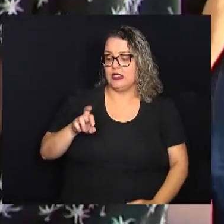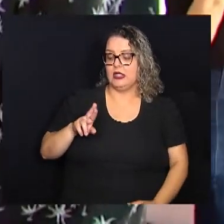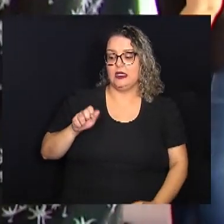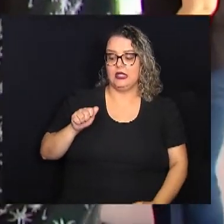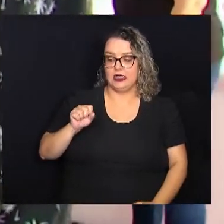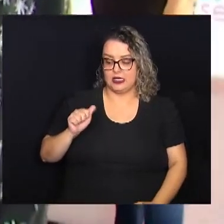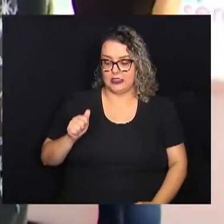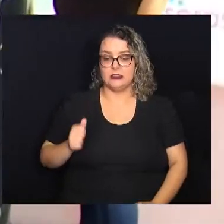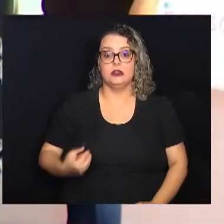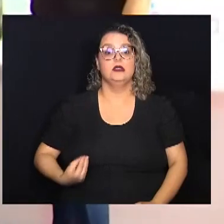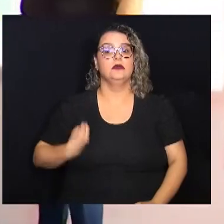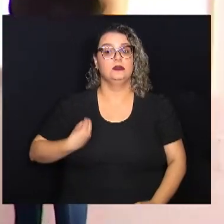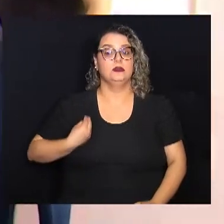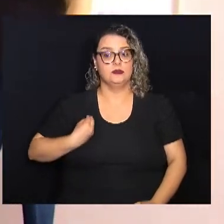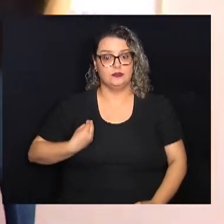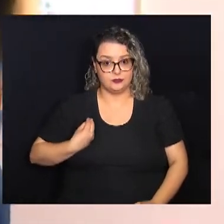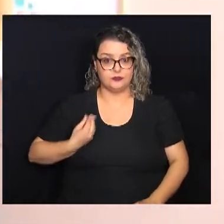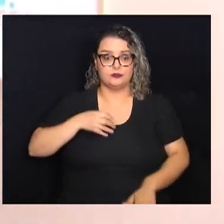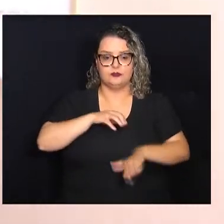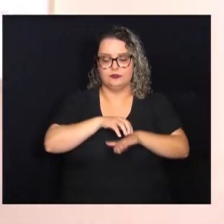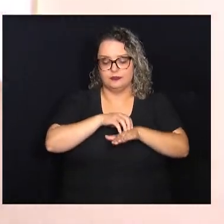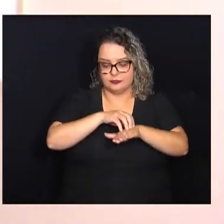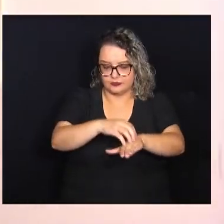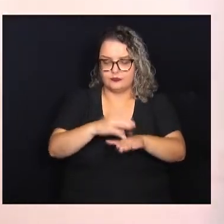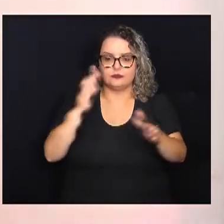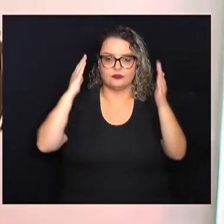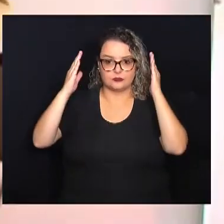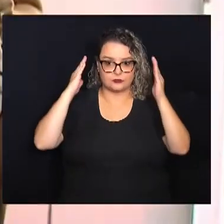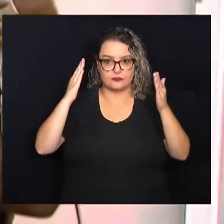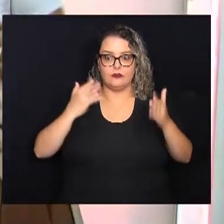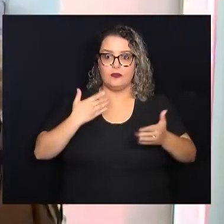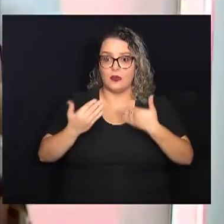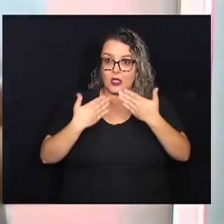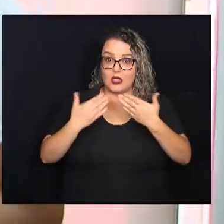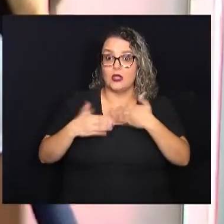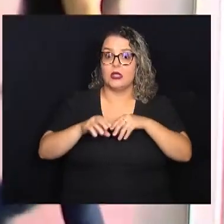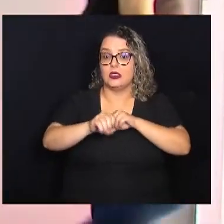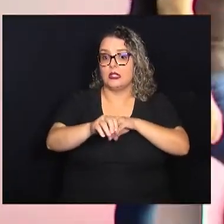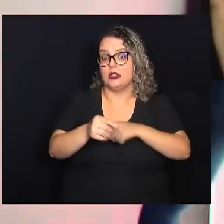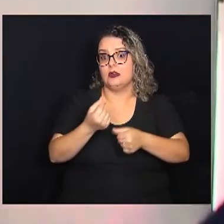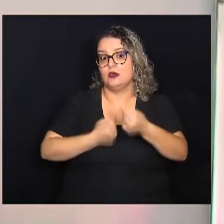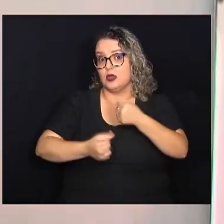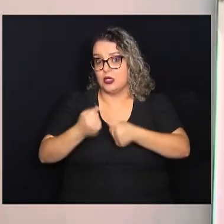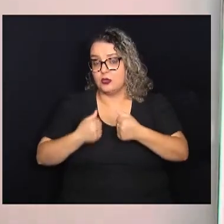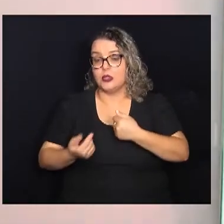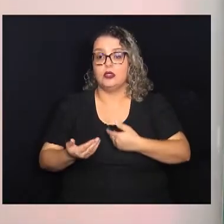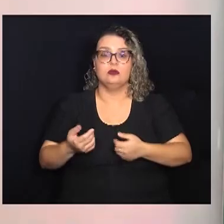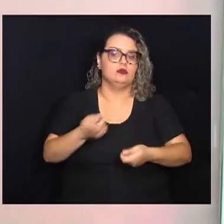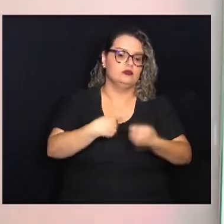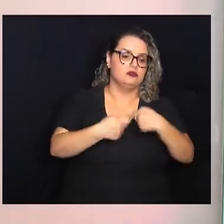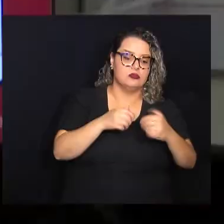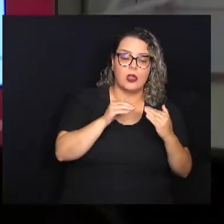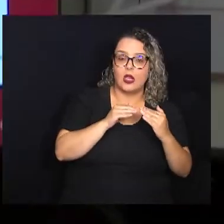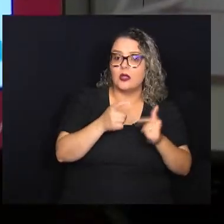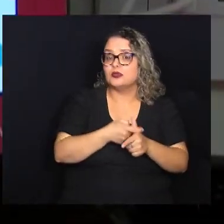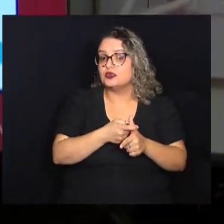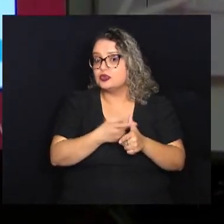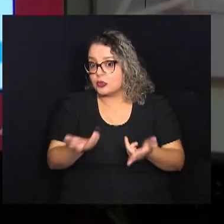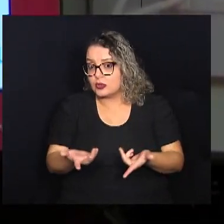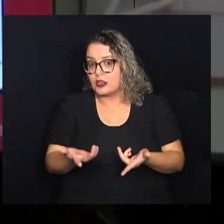importante a presença do caminhão aqui, que ele acaba estimulando uma conversa sobre educação financeira, negociação de dívidas, e as pessoas